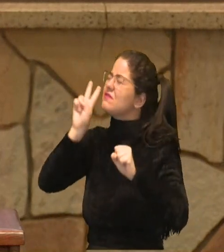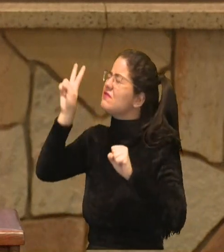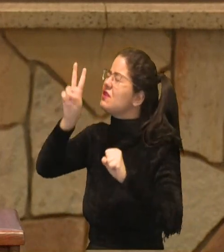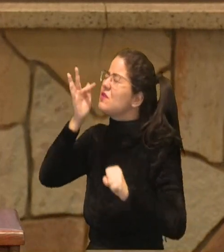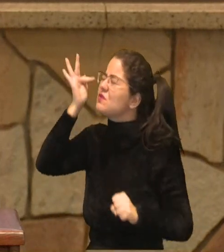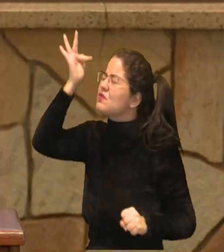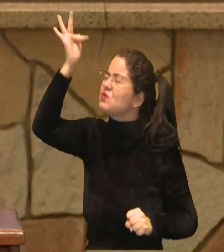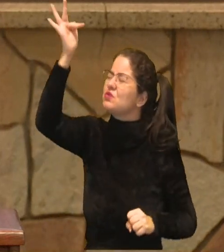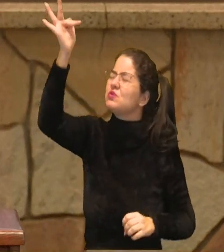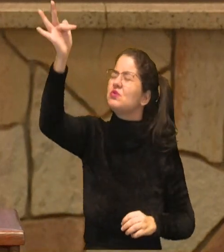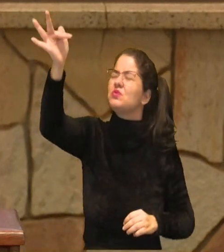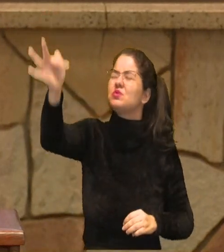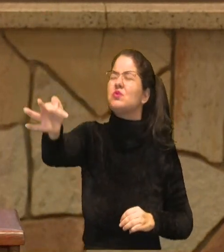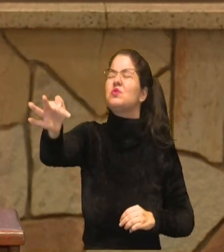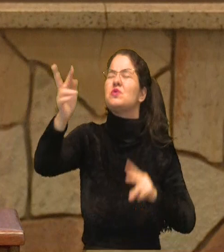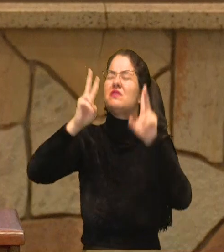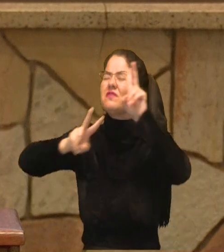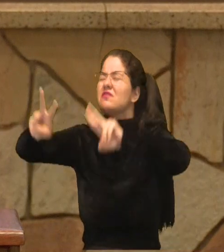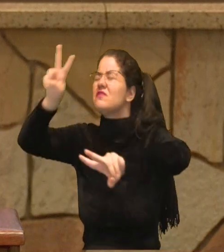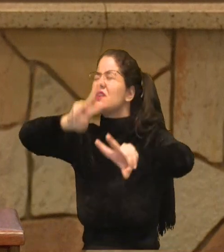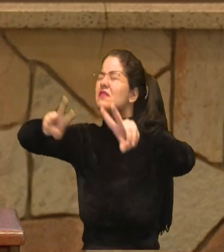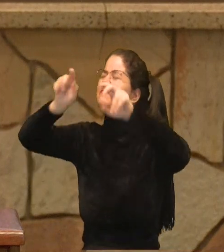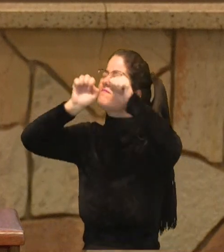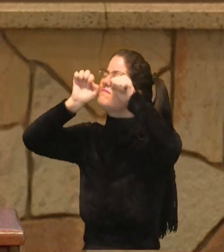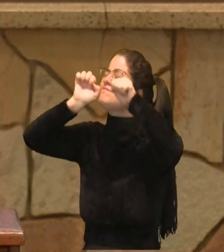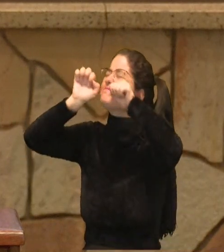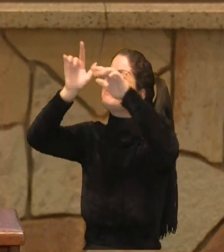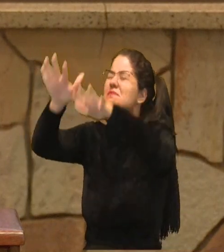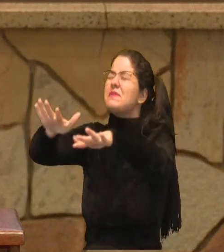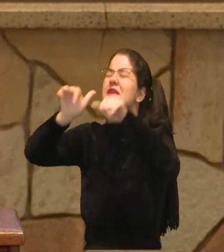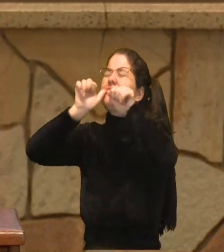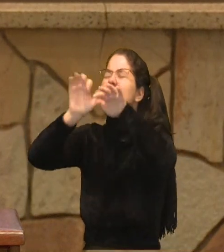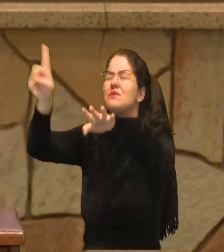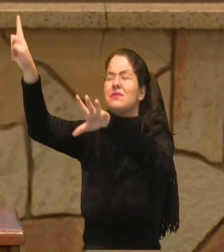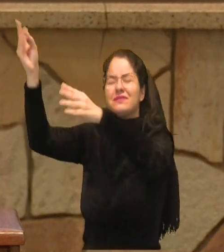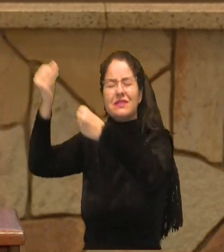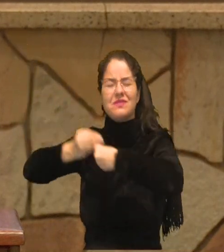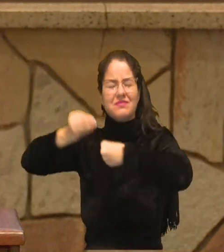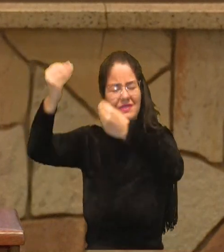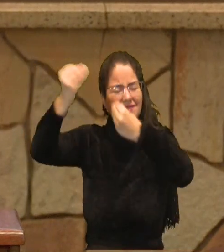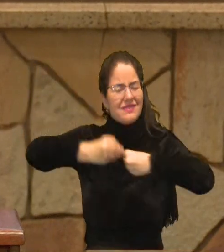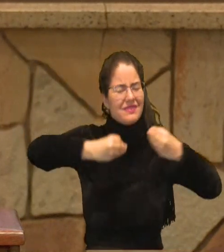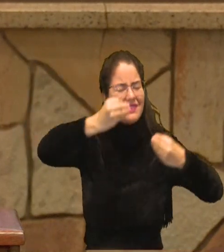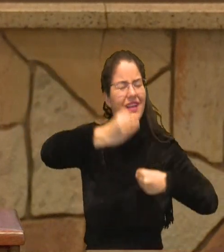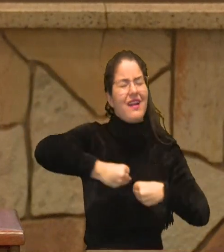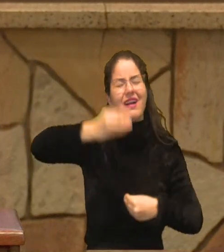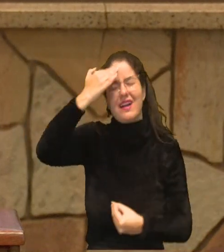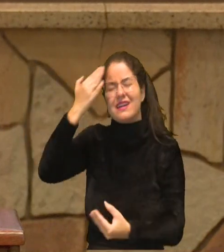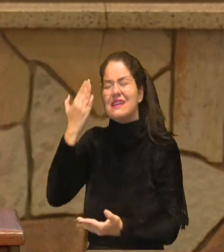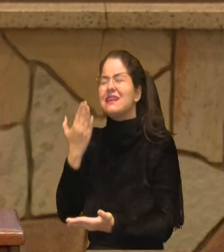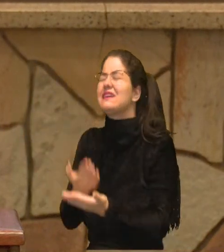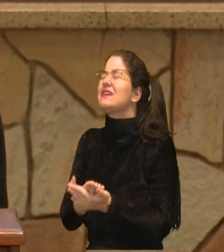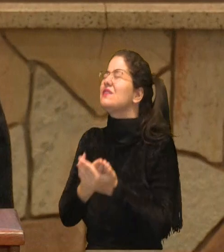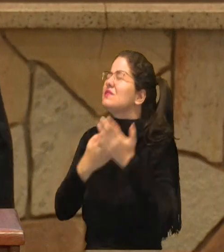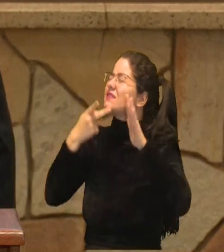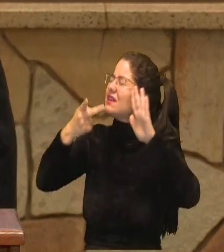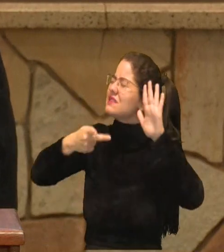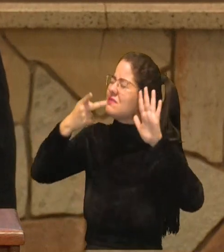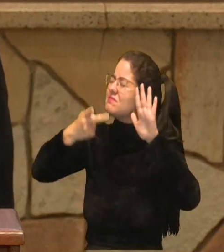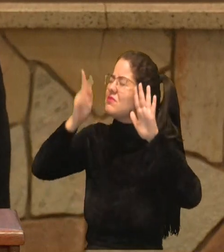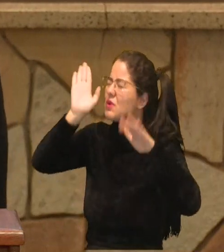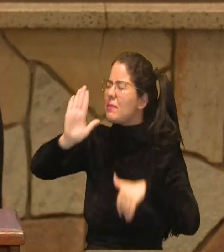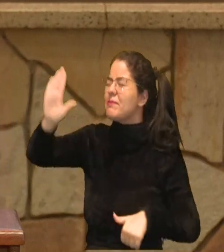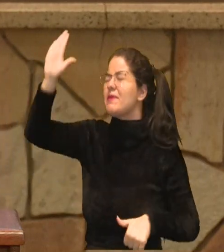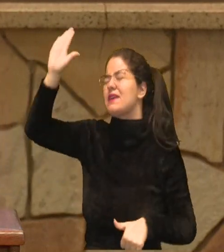olhando o horizonte de bênçãos que o Senhor projeta para cada um, crendo, Senhor Deus, nas promessas que o Senhor tem